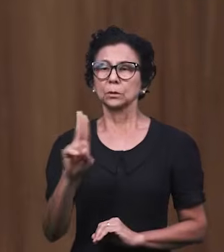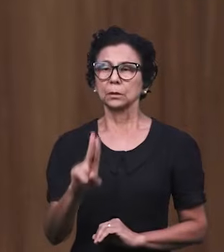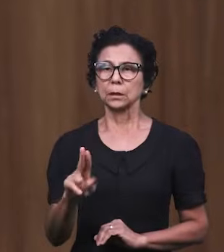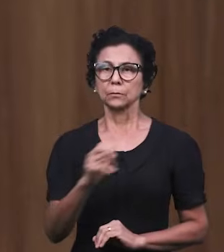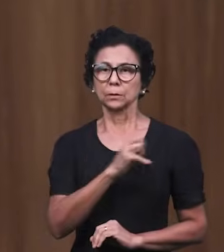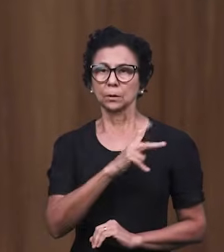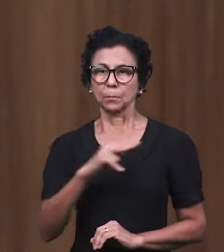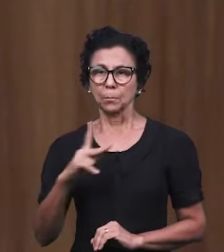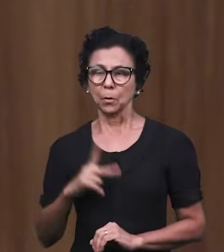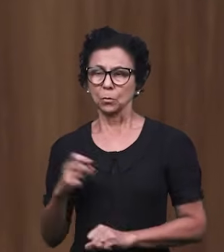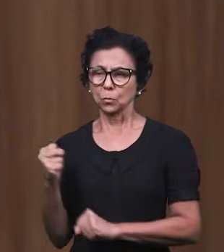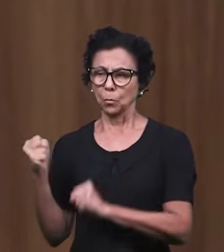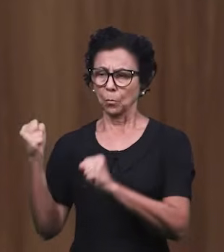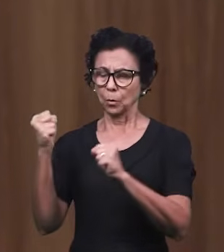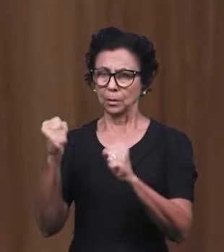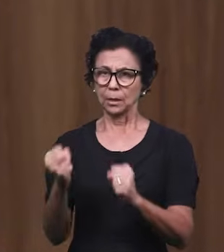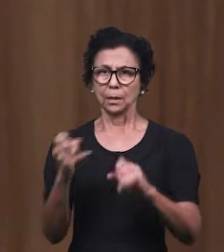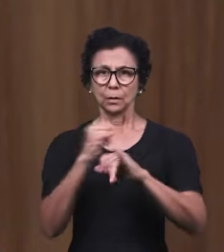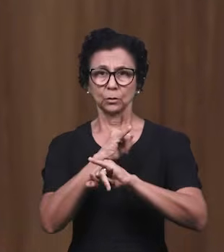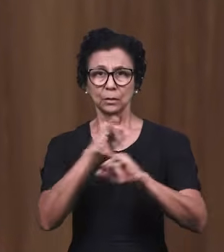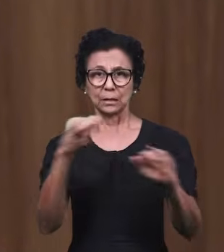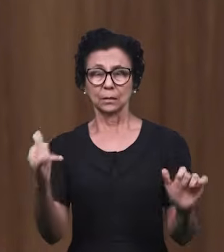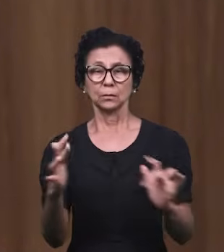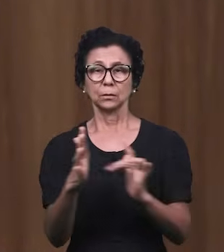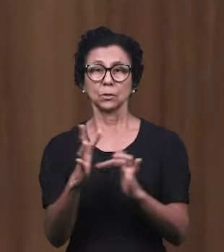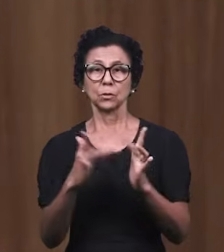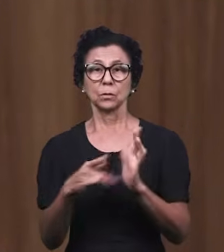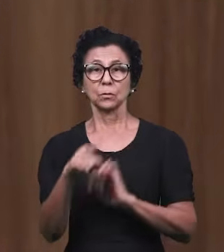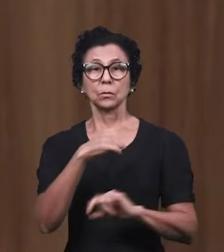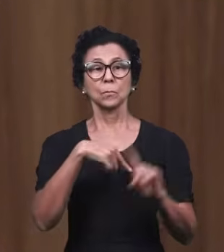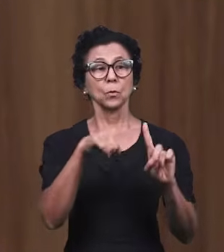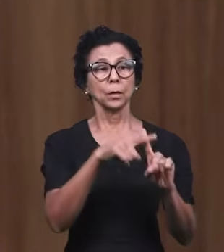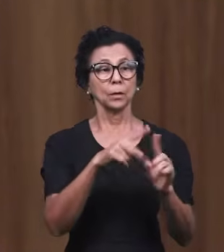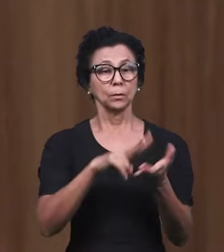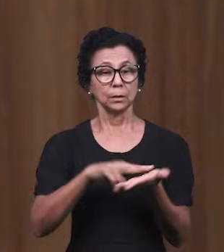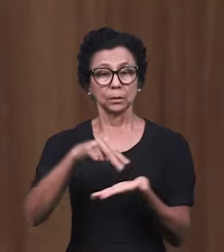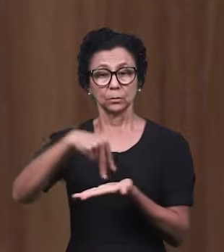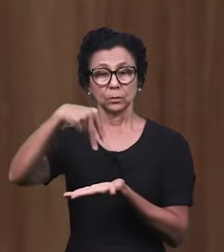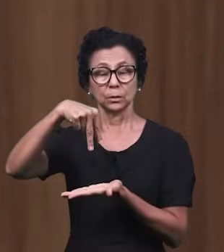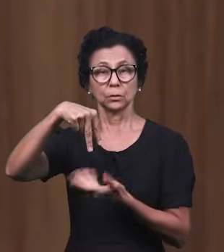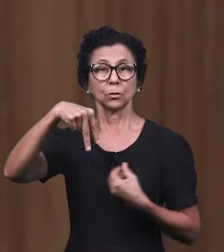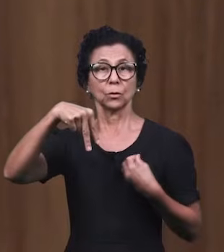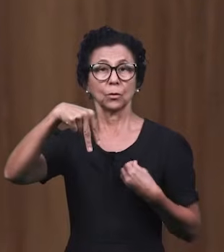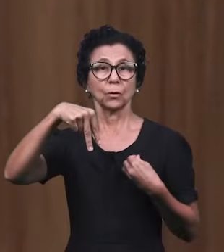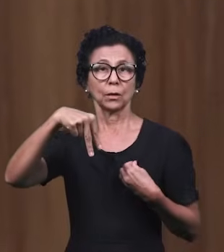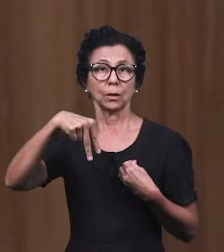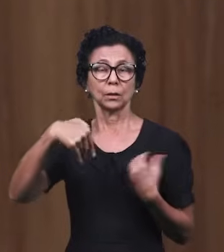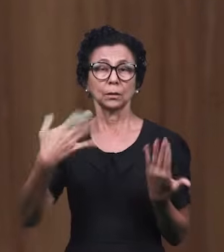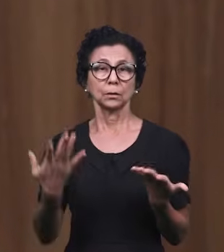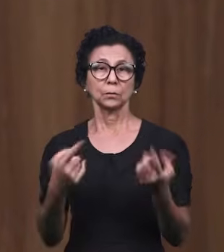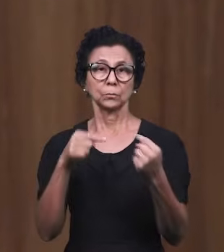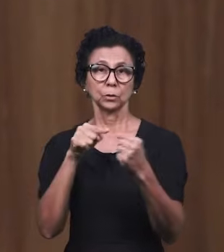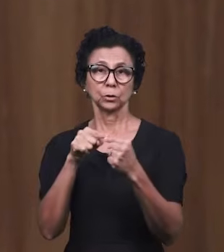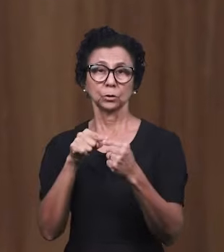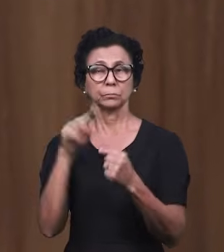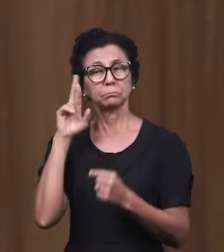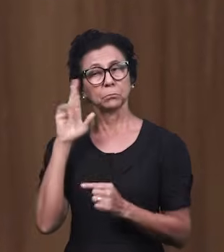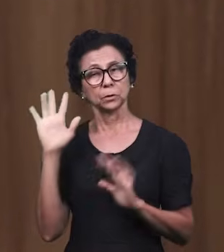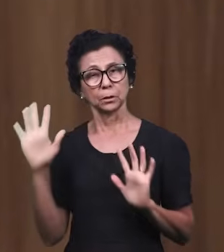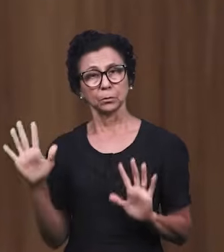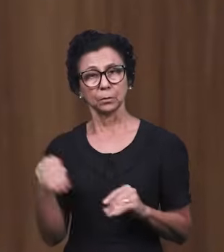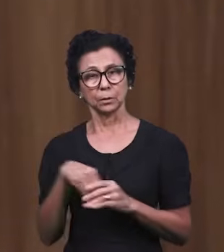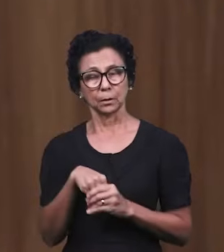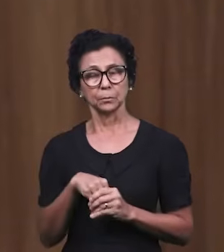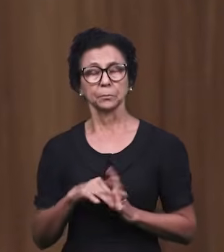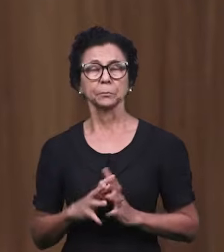né? Anunciando a morte e a ressurreição do Senhor Jesus, tudo isso dentro do propósito do Senhor. Mas o texto